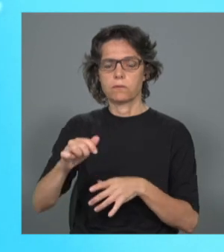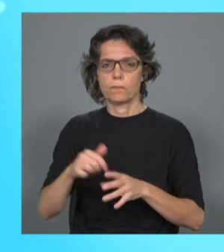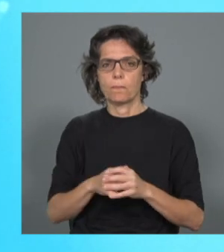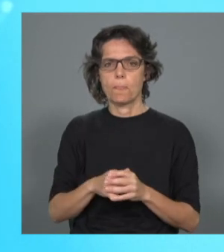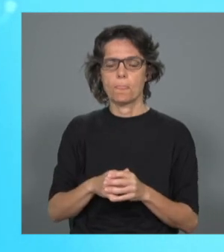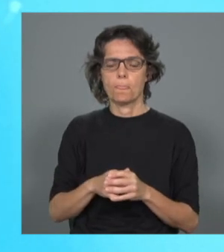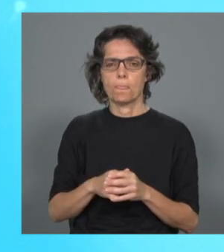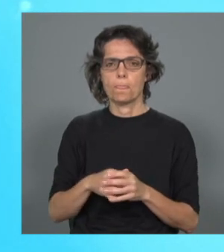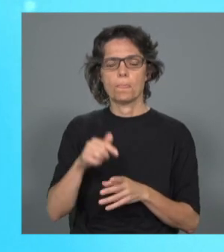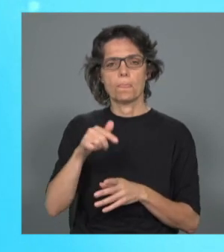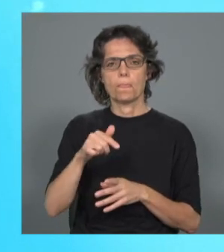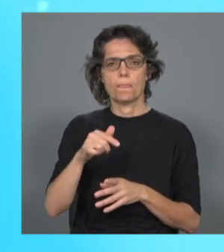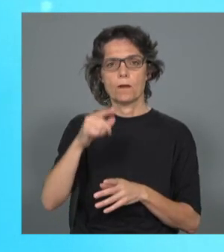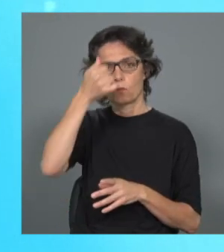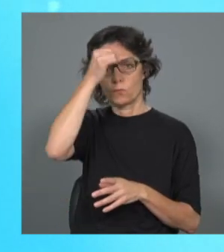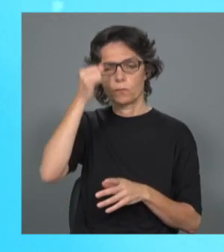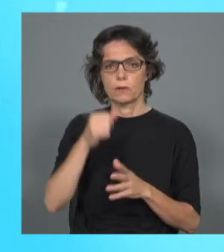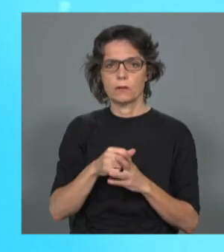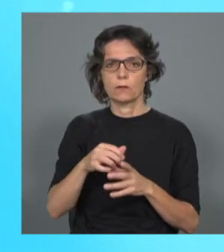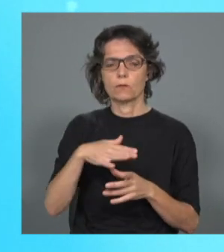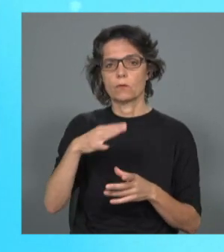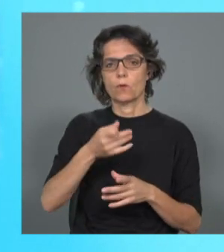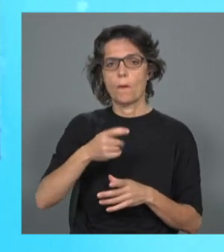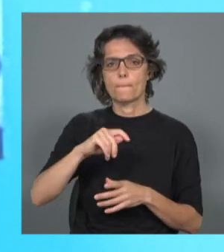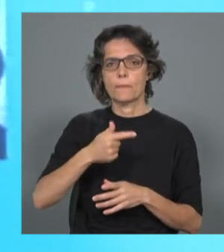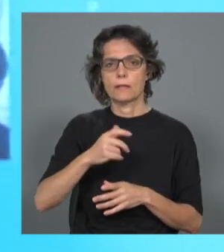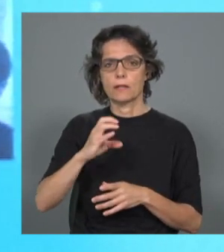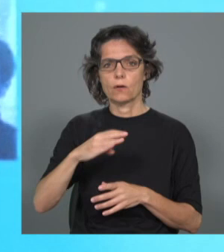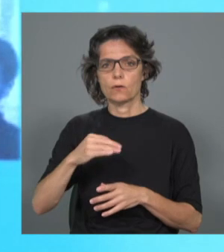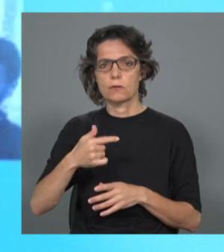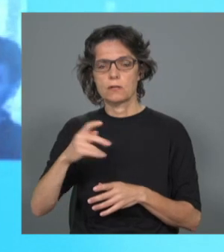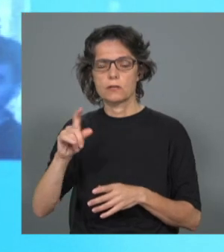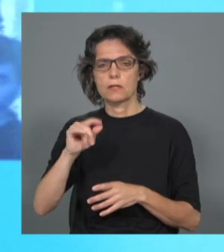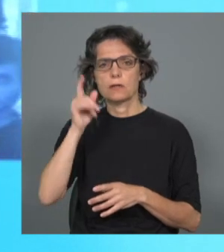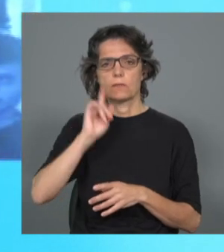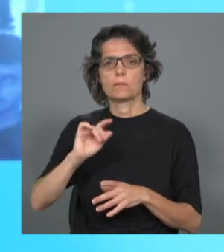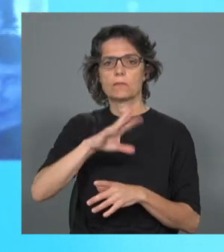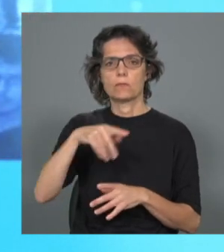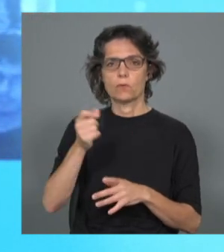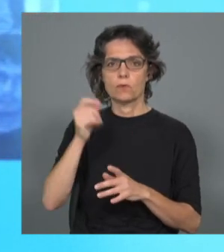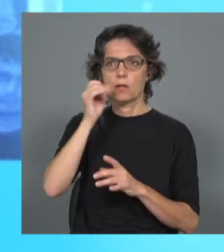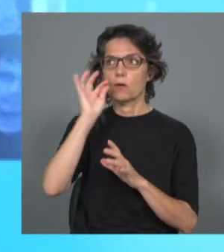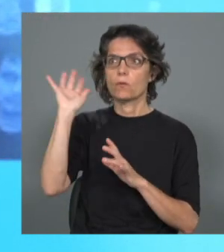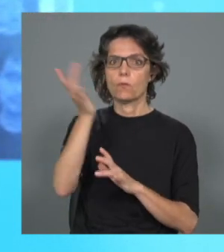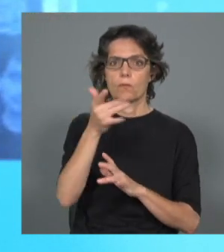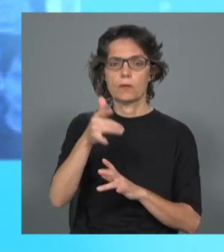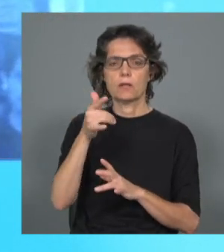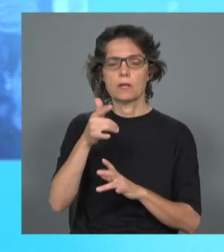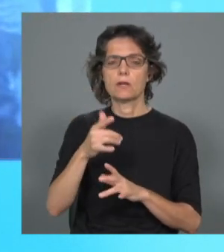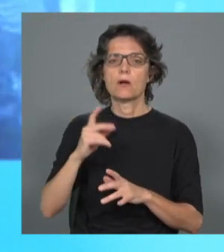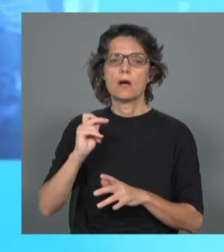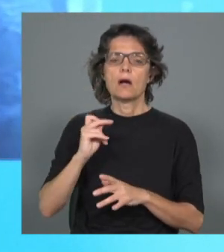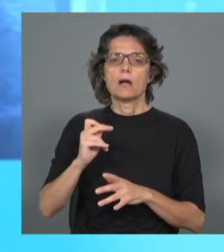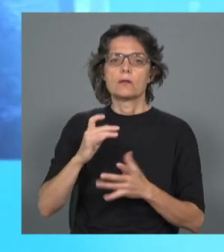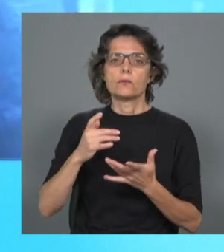além da celebração de Pentecostes, que já lá iremos, assinala-se também o Dia Mundial do Ambiente, 50 anos depois dessa primeira conferência de Estocolmo,